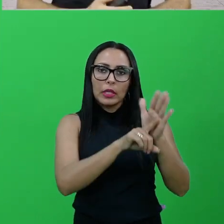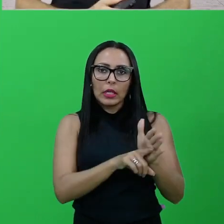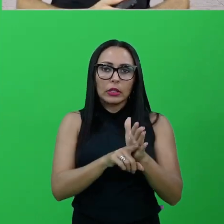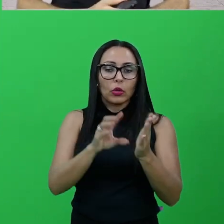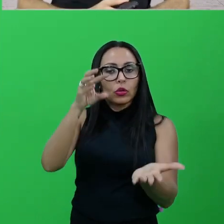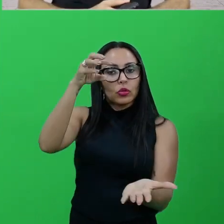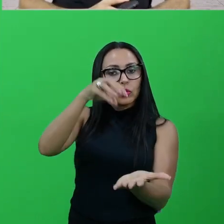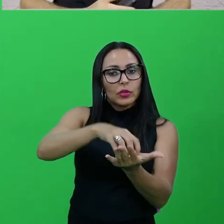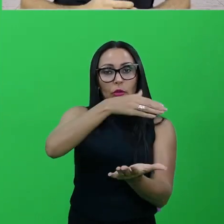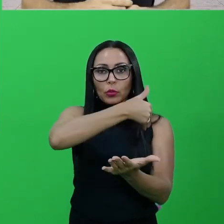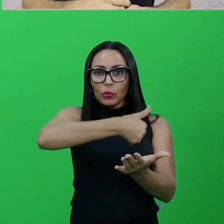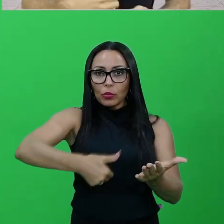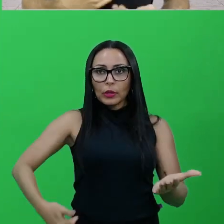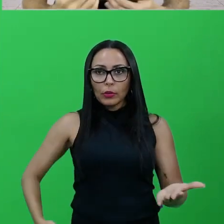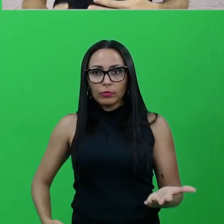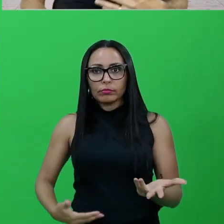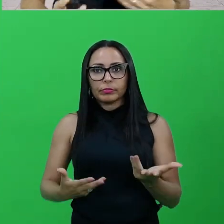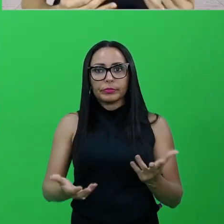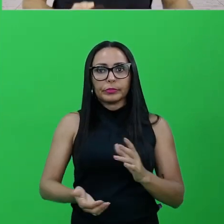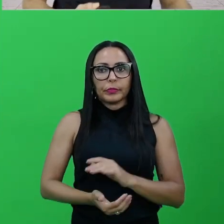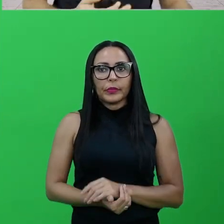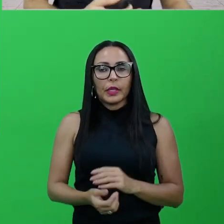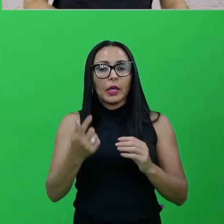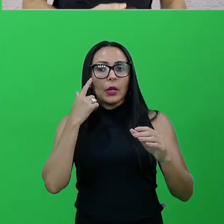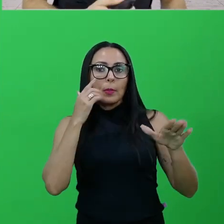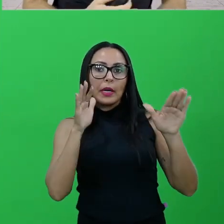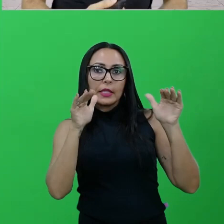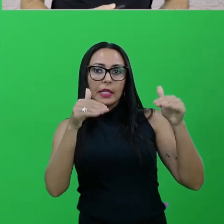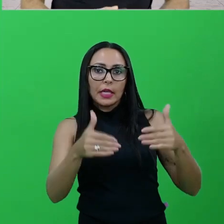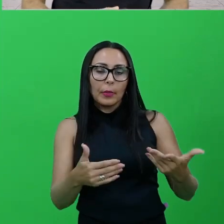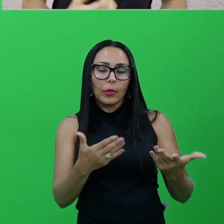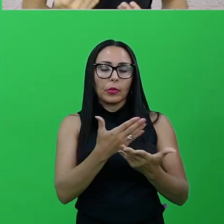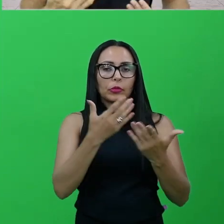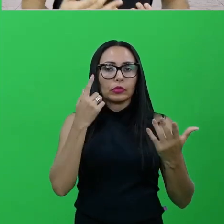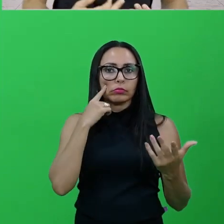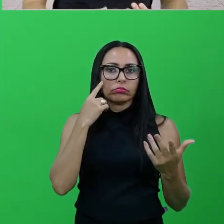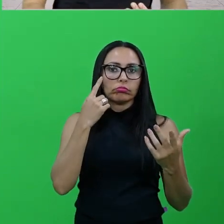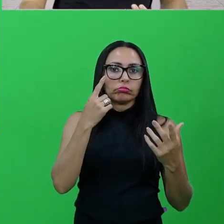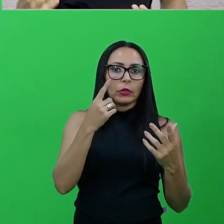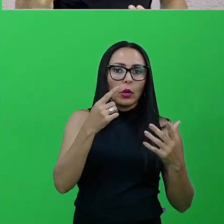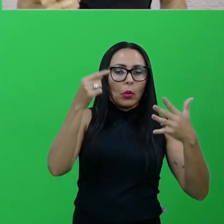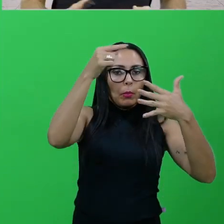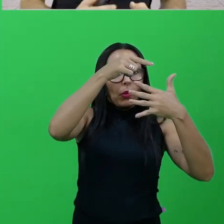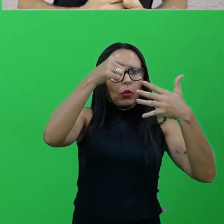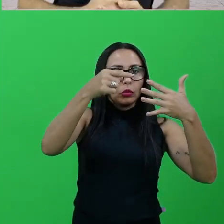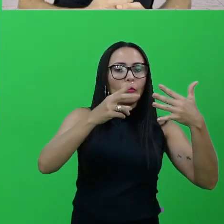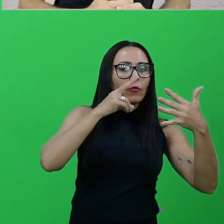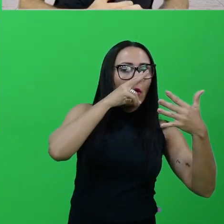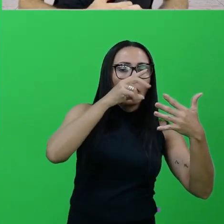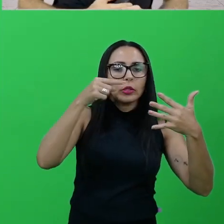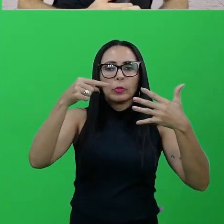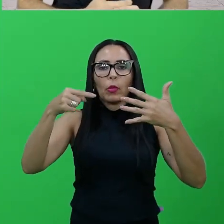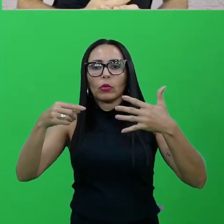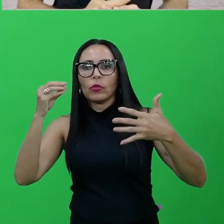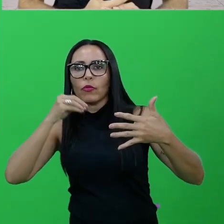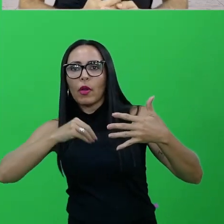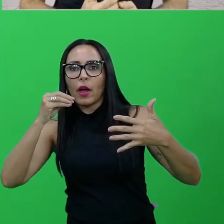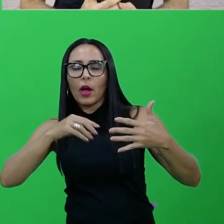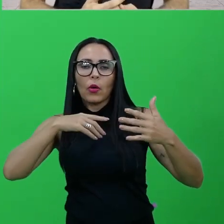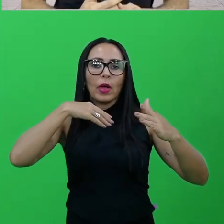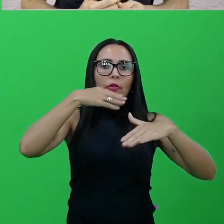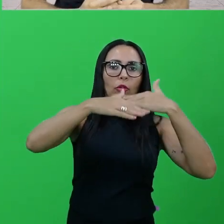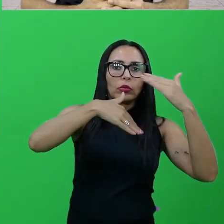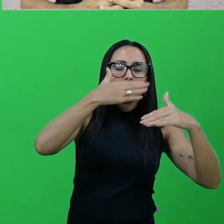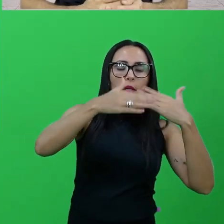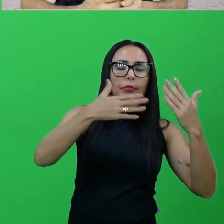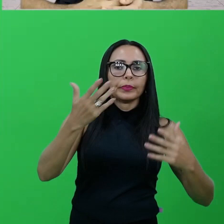público, especificamente, para indicar pontos fortes, fracos e a evolução ao longo do tempo, tá, de cada serviço público,